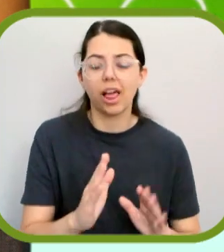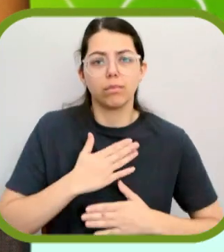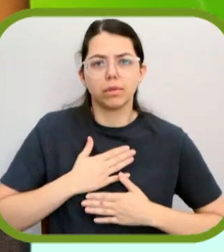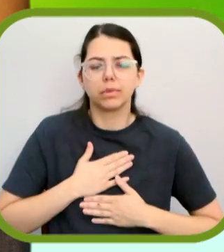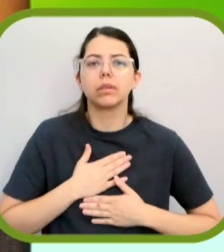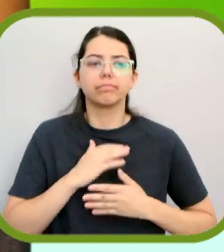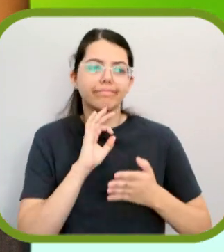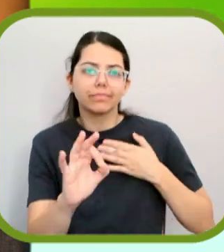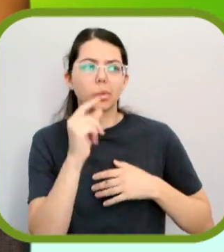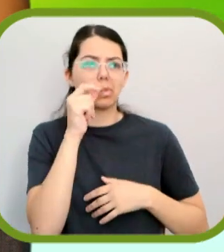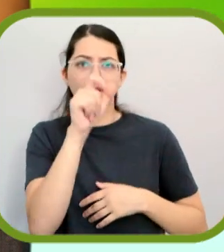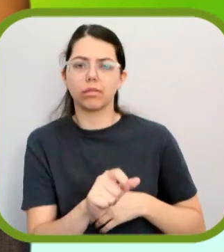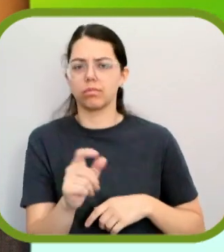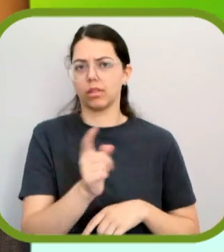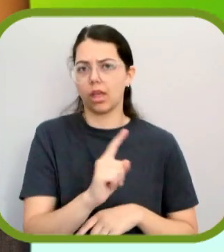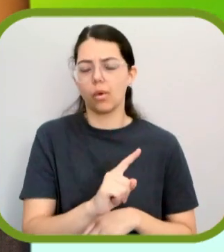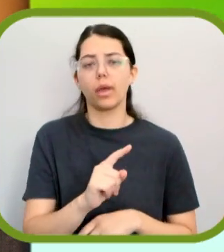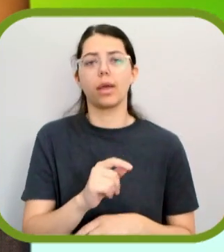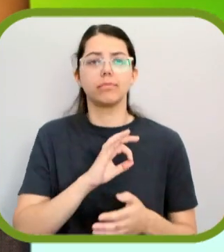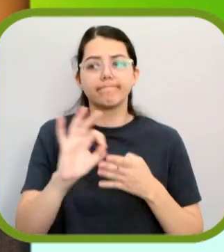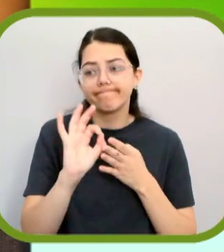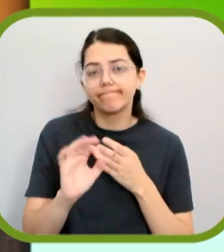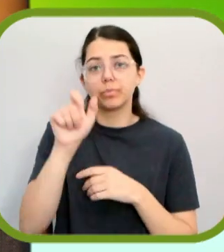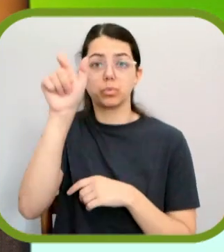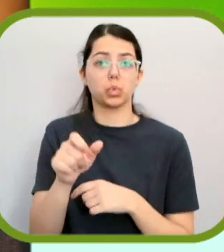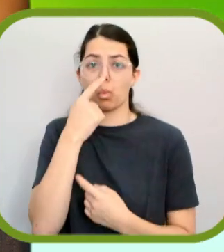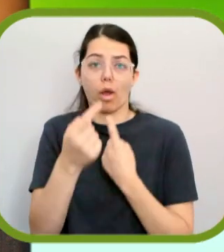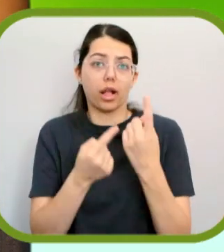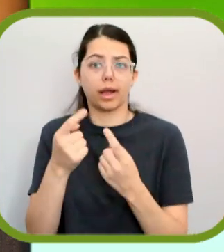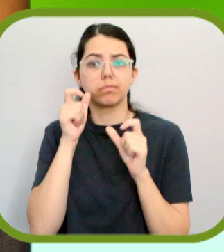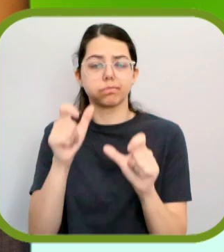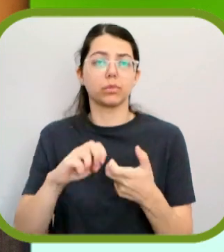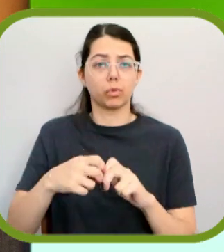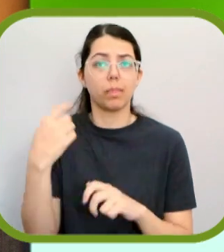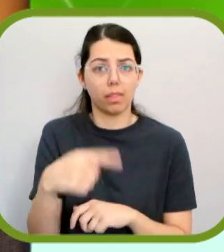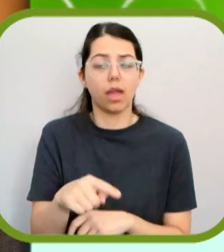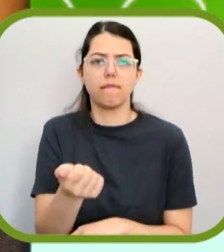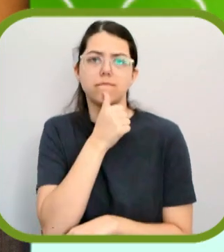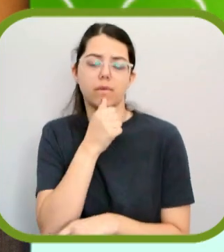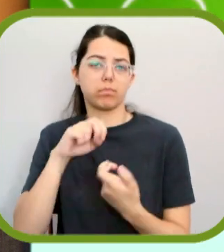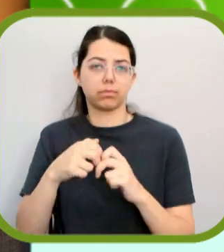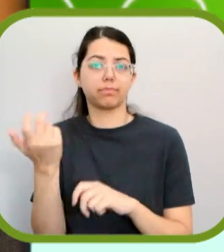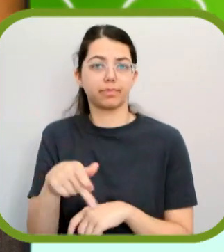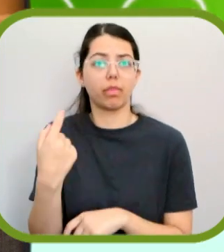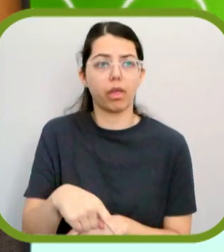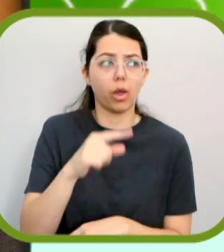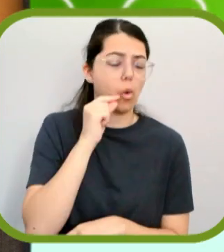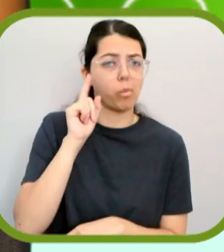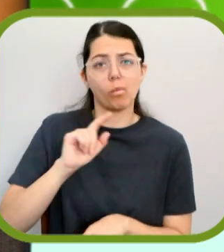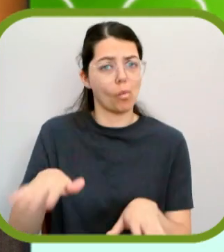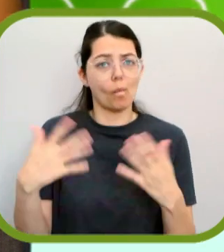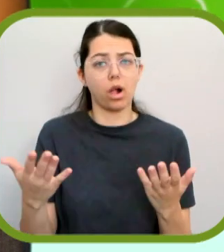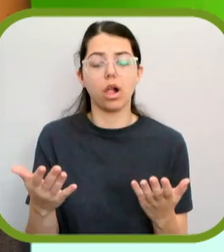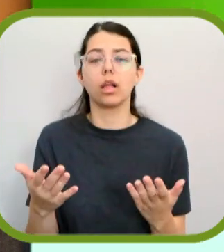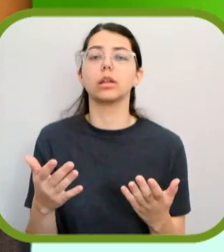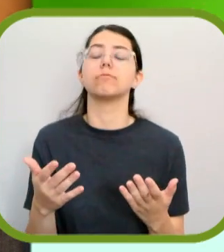violento e controlador. Isso para mim não é uma característica masculina, é uma característica de alguém que tem problemas de controlo e que tem problemas com violência,